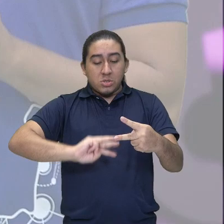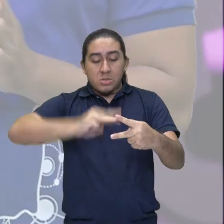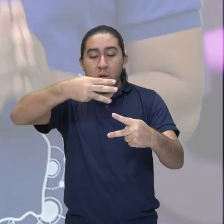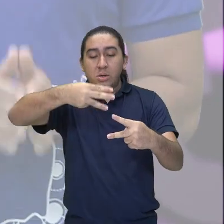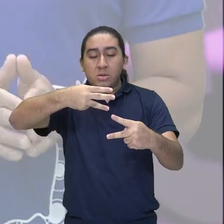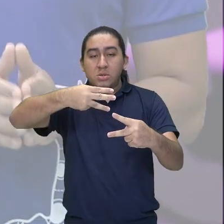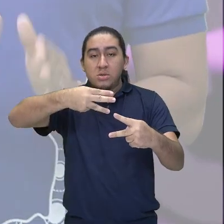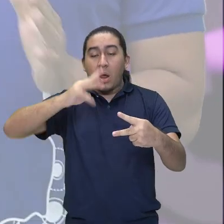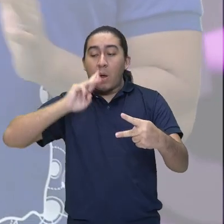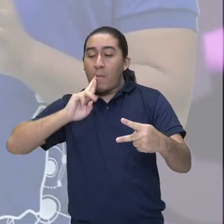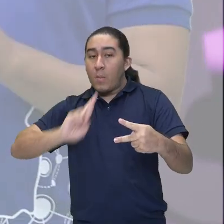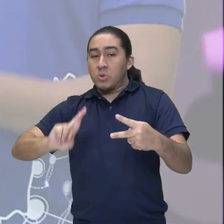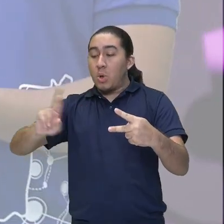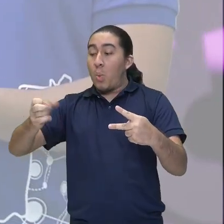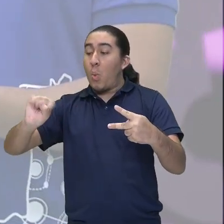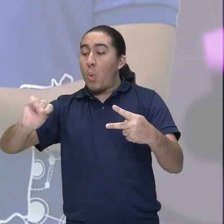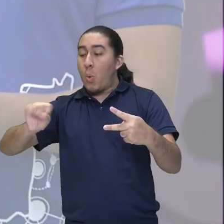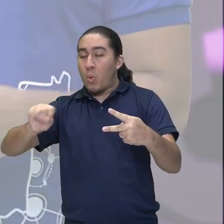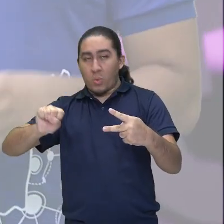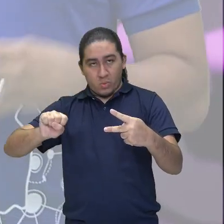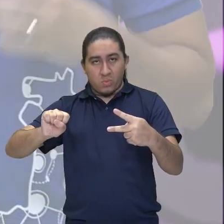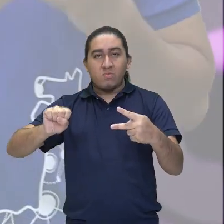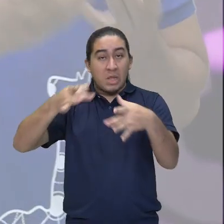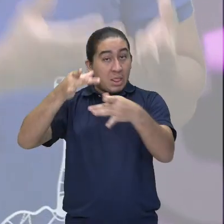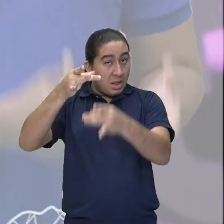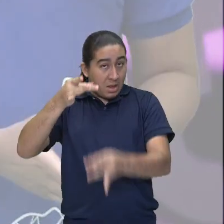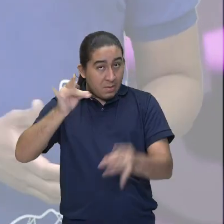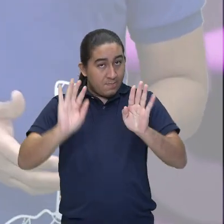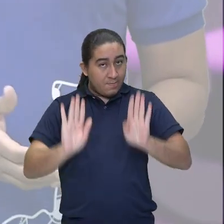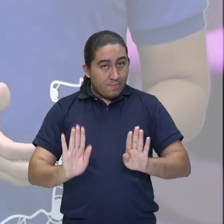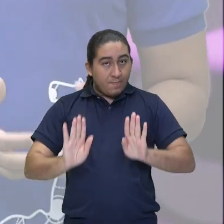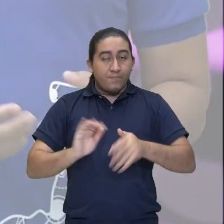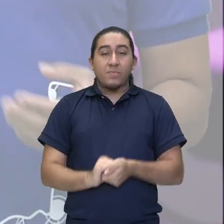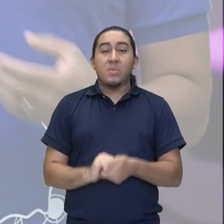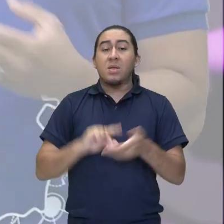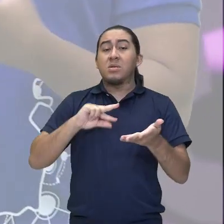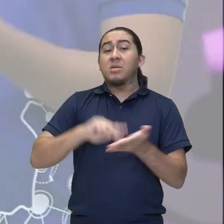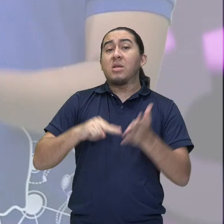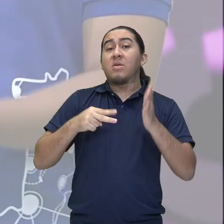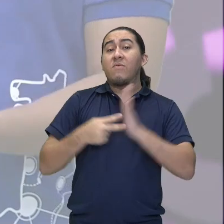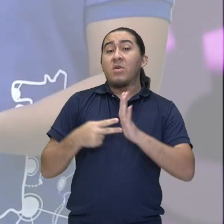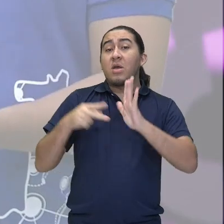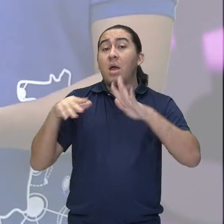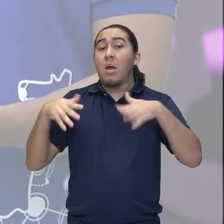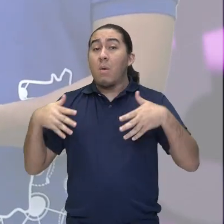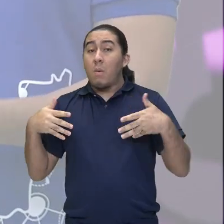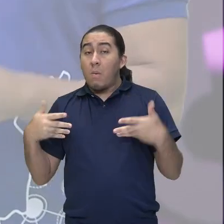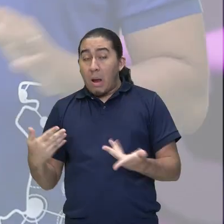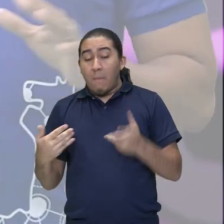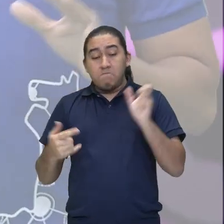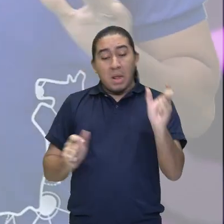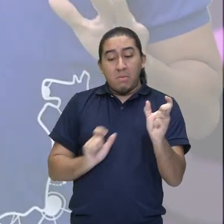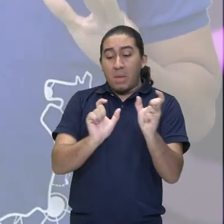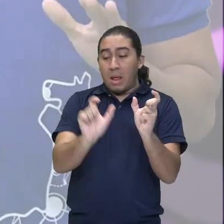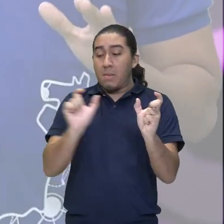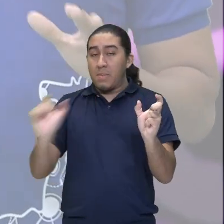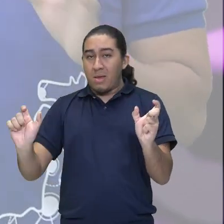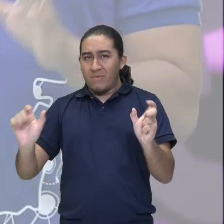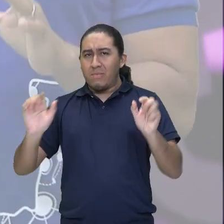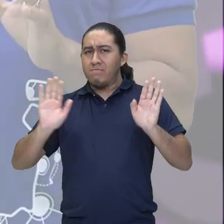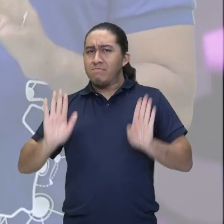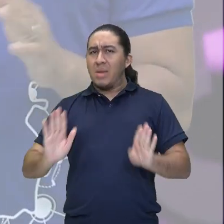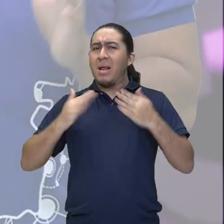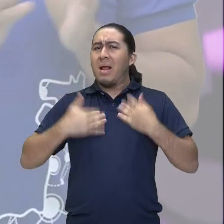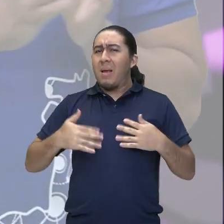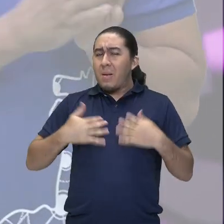importante entender uma coisa na potenciação. O que significa e o que é. Professor, vai com calma.